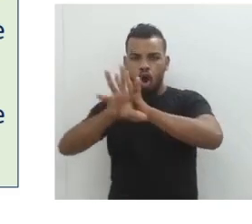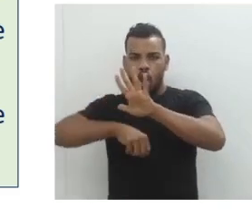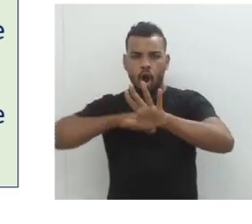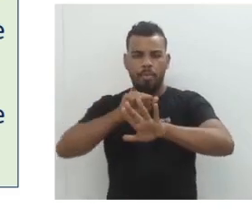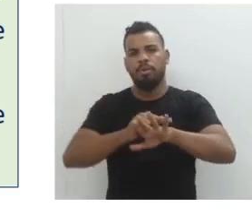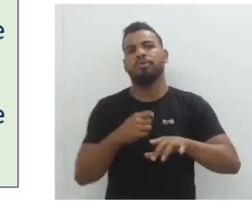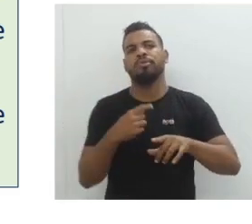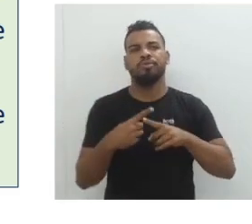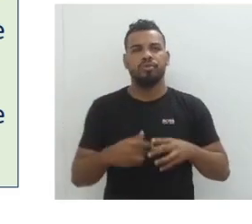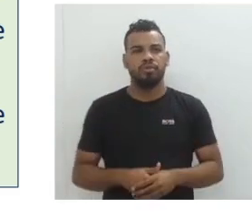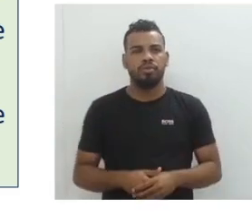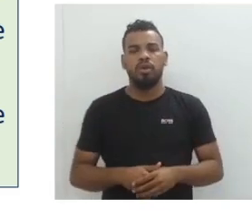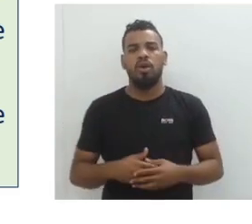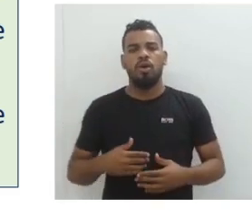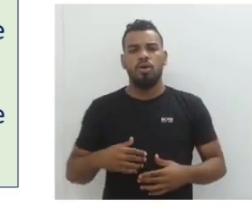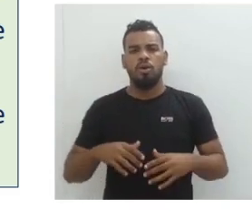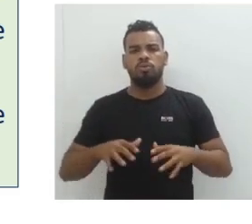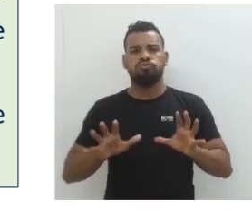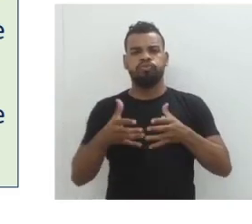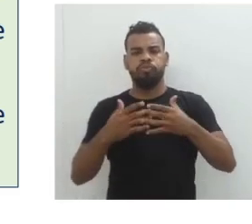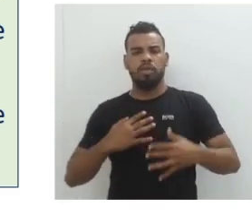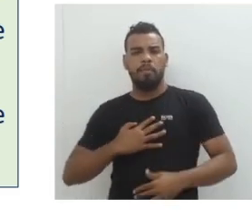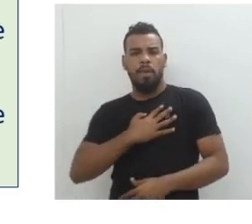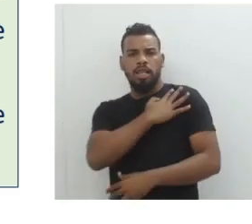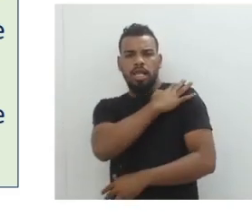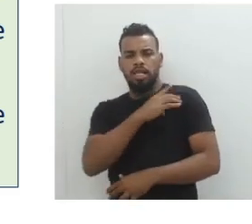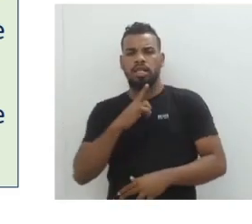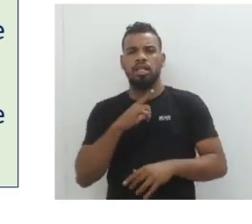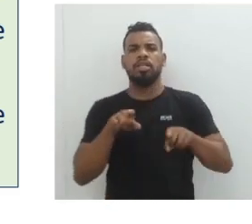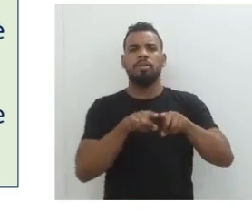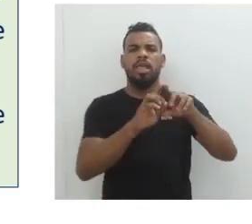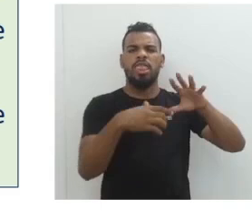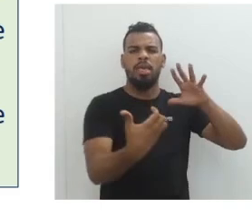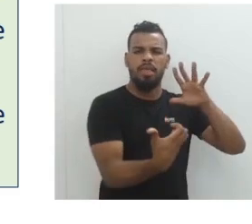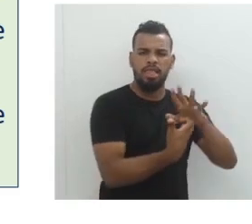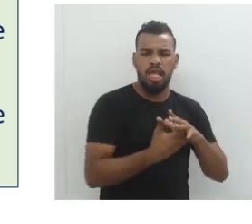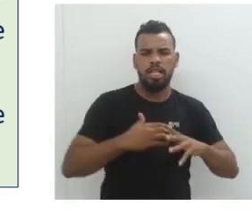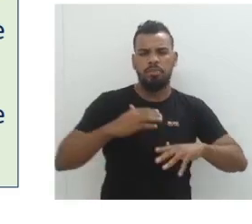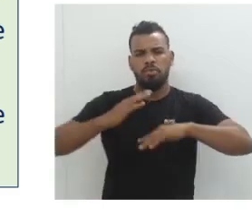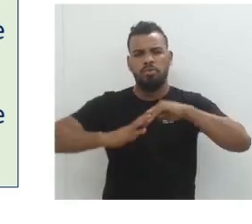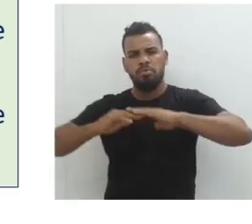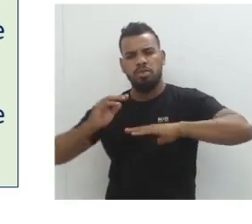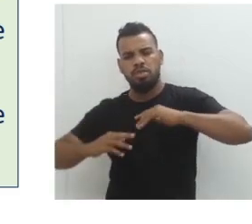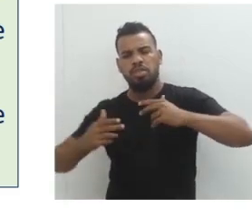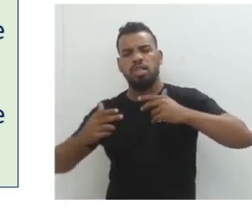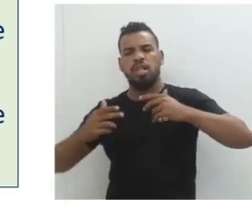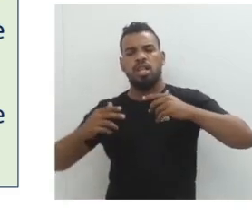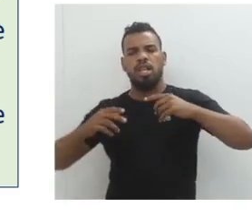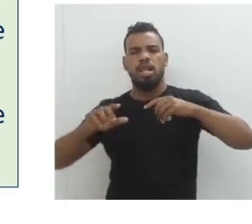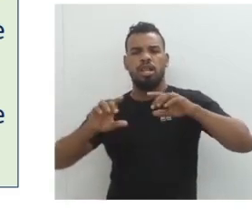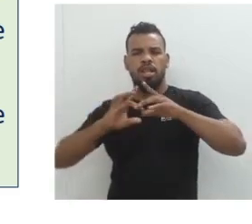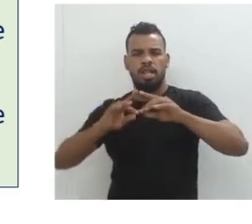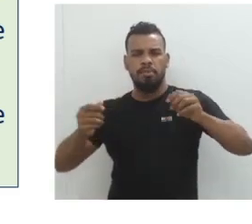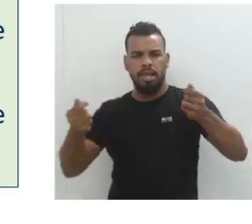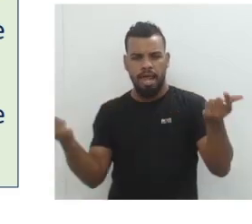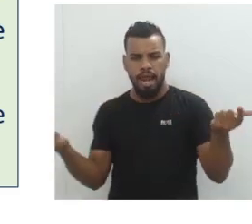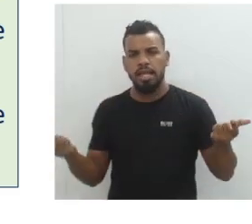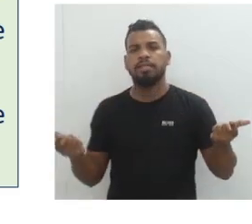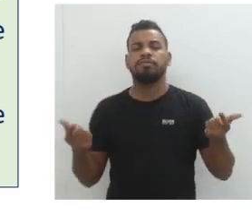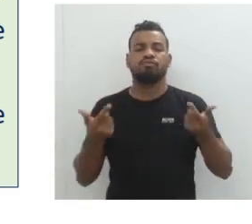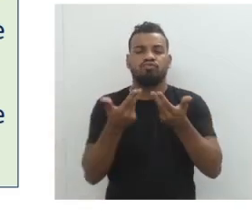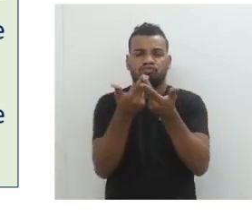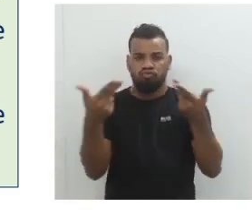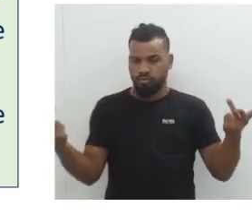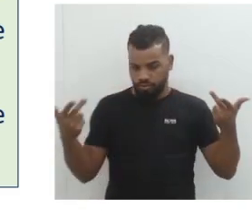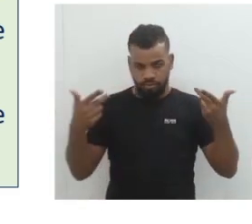elite emergente, empresários, comerciantes, profissionais liberais, dentre outros, e uma